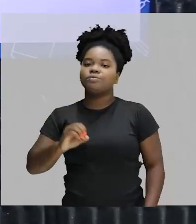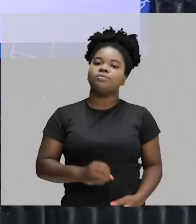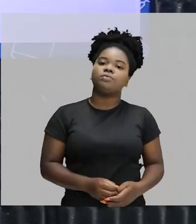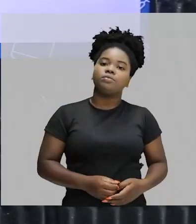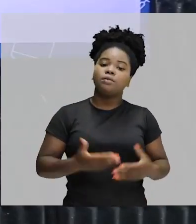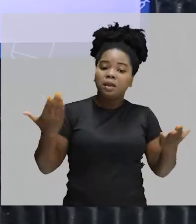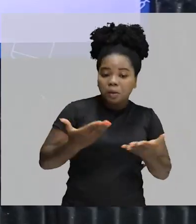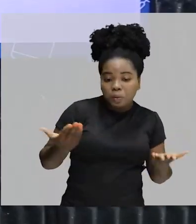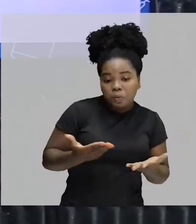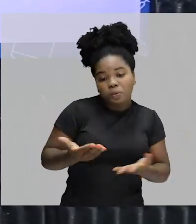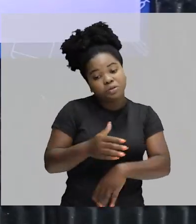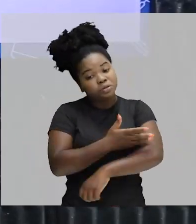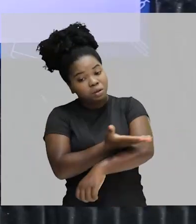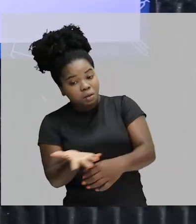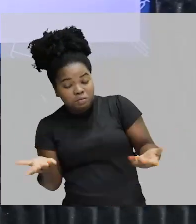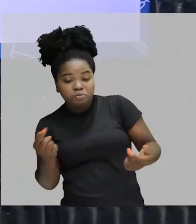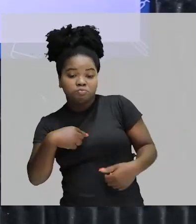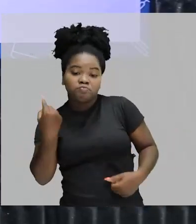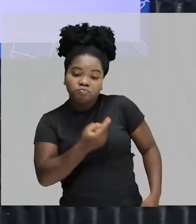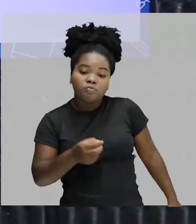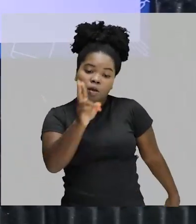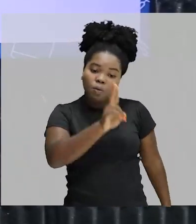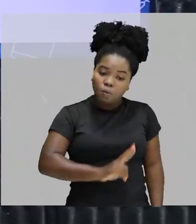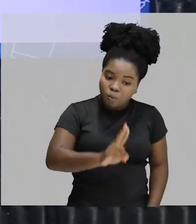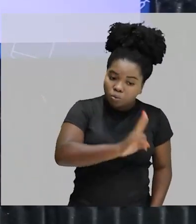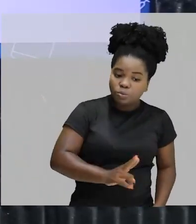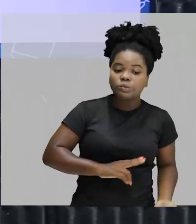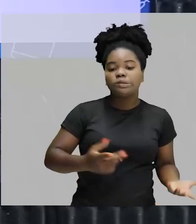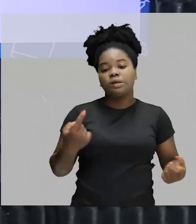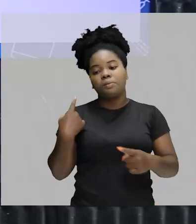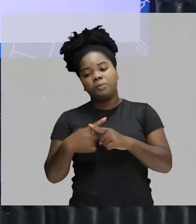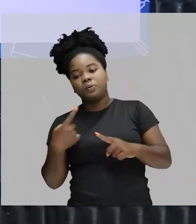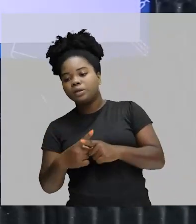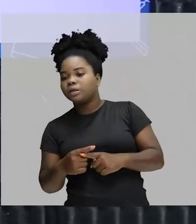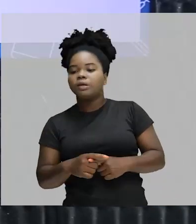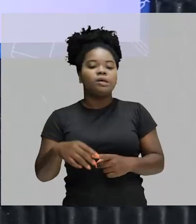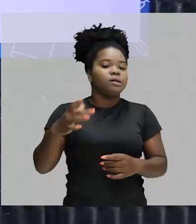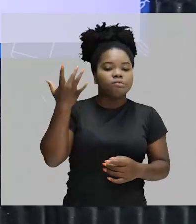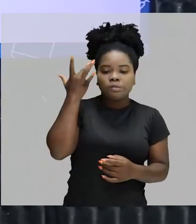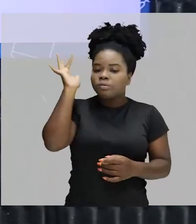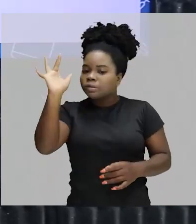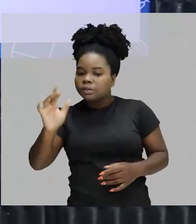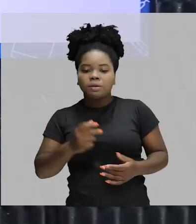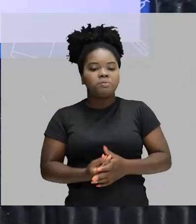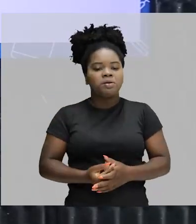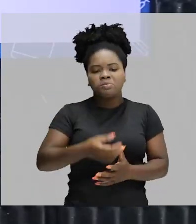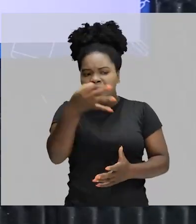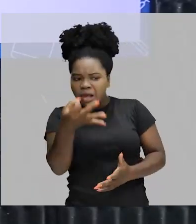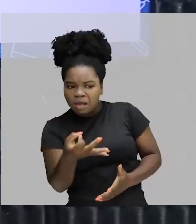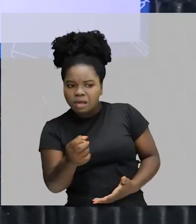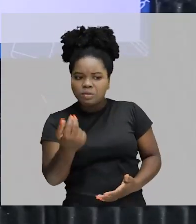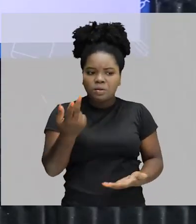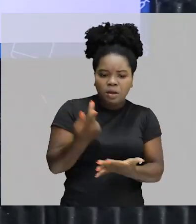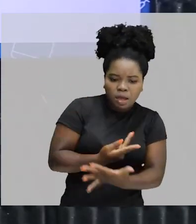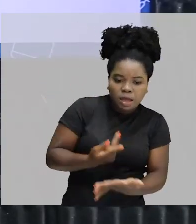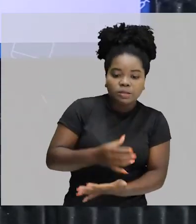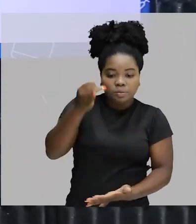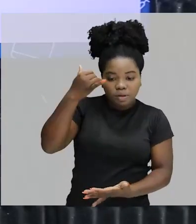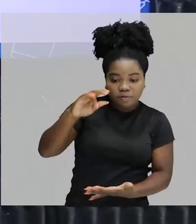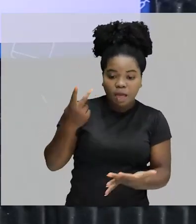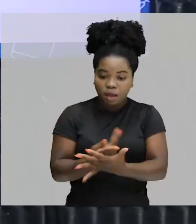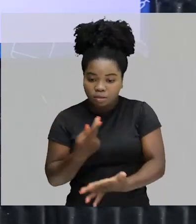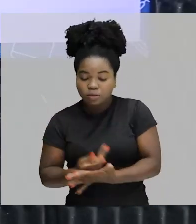dia a gente não costuma utilizar muito, até porque às vezes a gente não sabe qual é a forma correta, a forma adequada, então para a gente evitar de errar, a gente